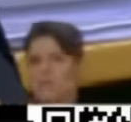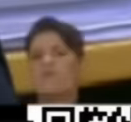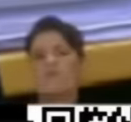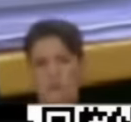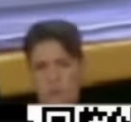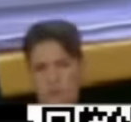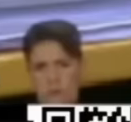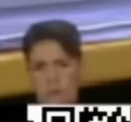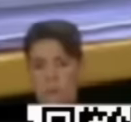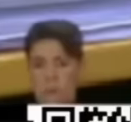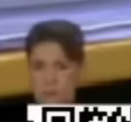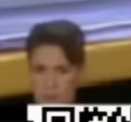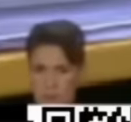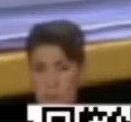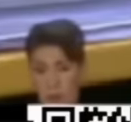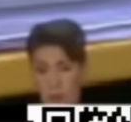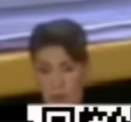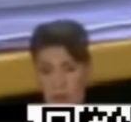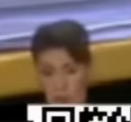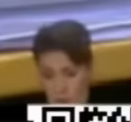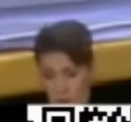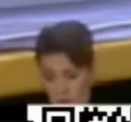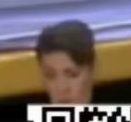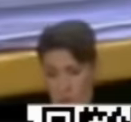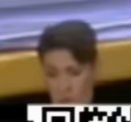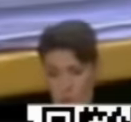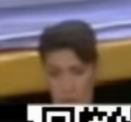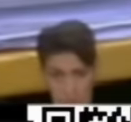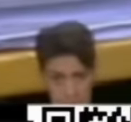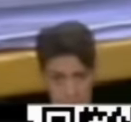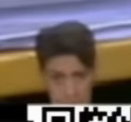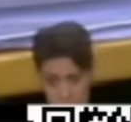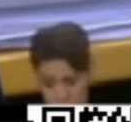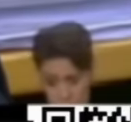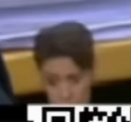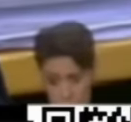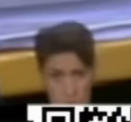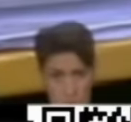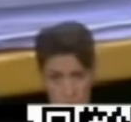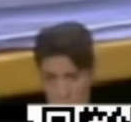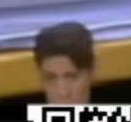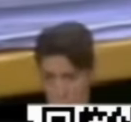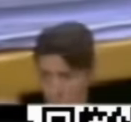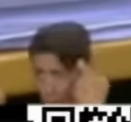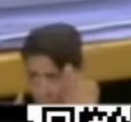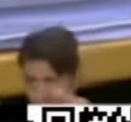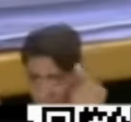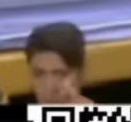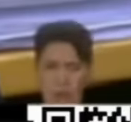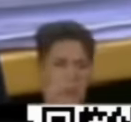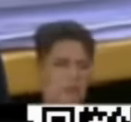preocupa o meu gabinete, me preocupa, ou a lisura dos procedimentos.